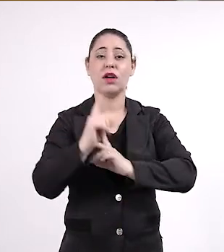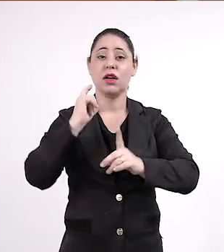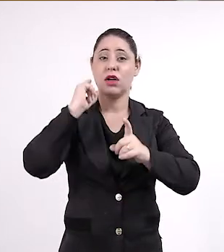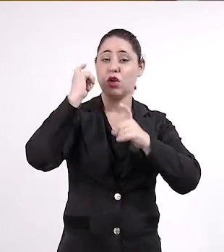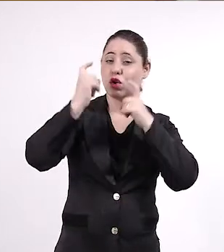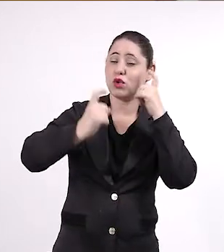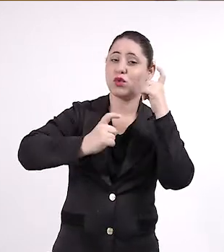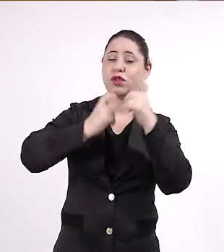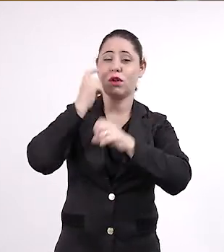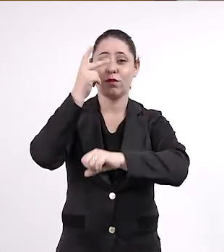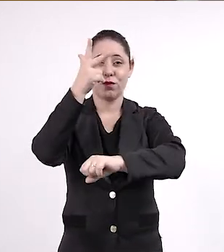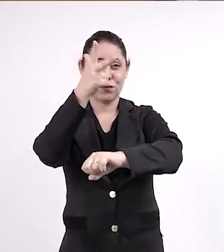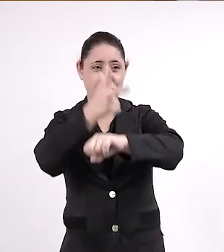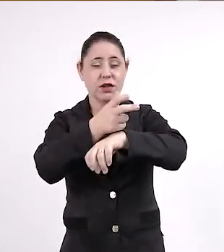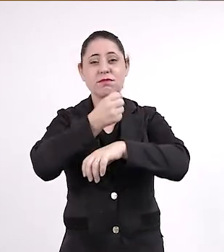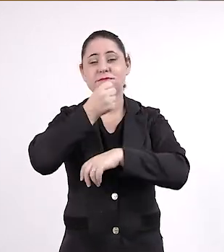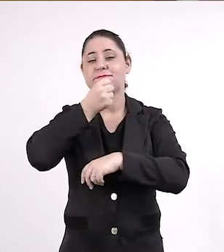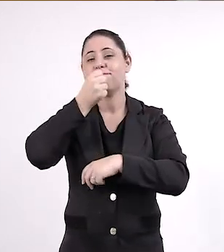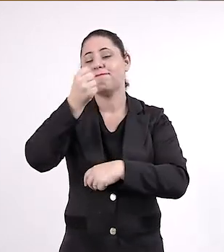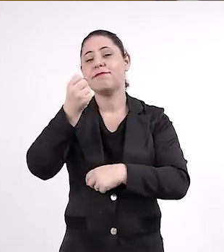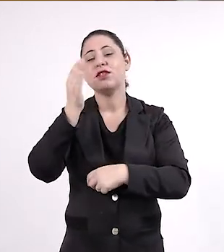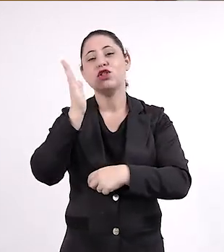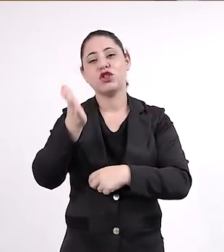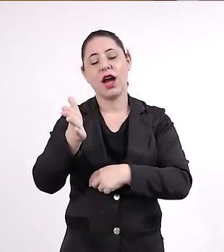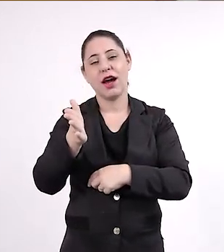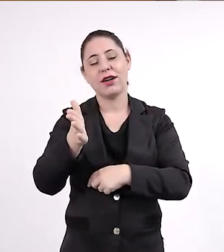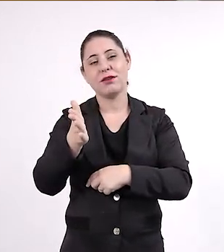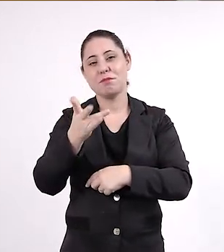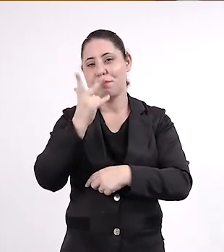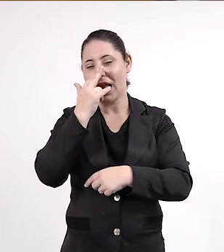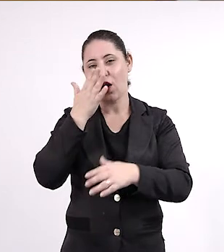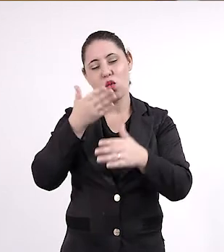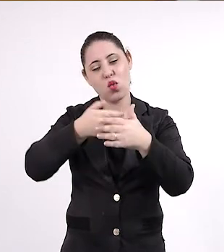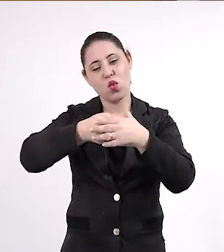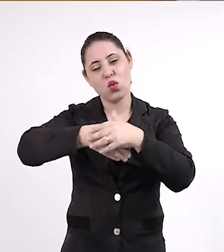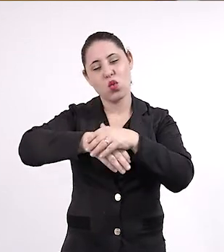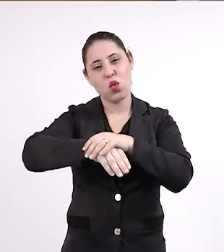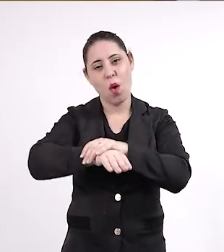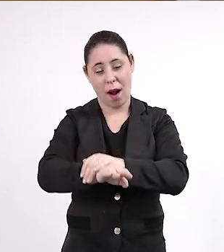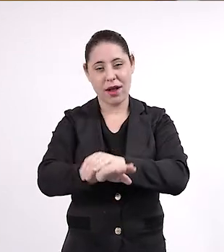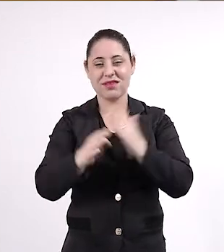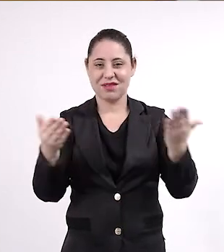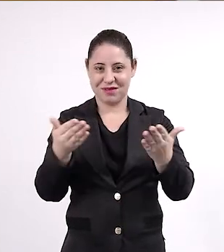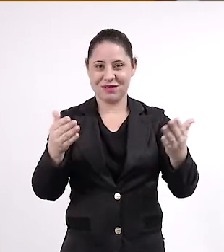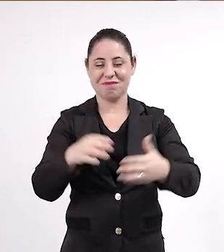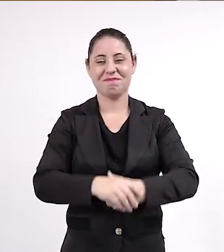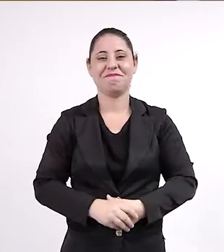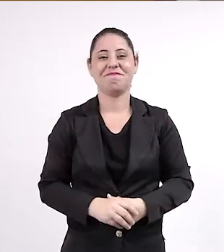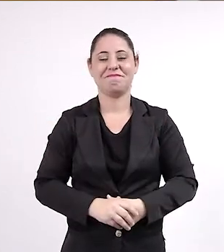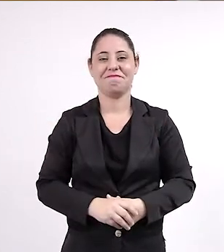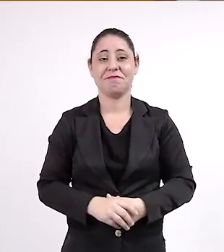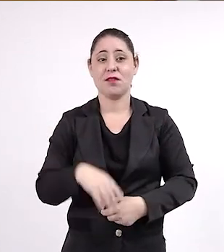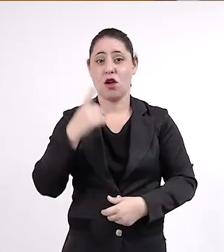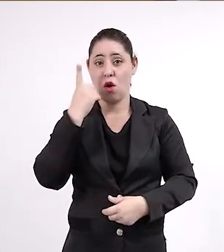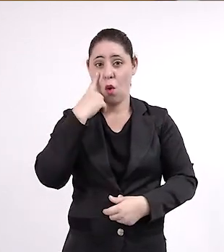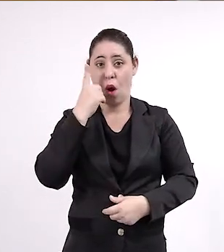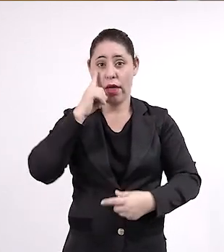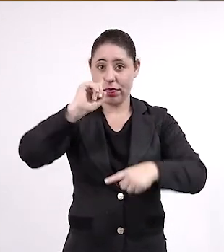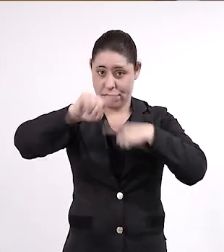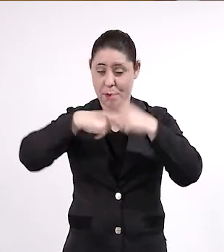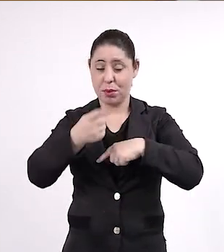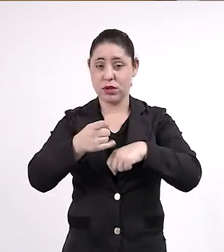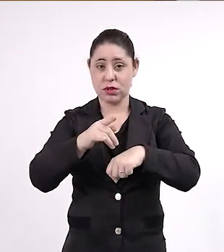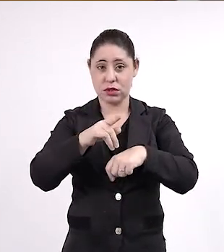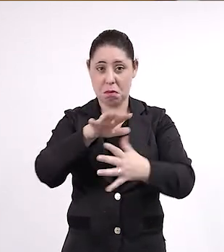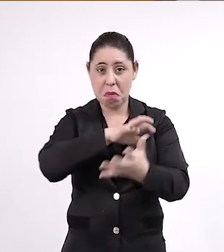fazer reuniões por videoconferências, entrevistas? Está familiarizado com esse formato? Olha, após